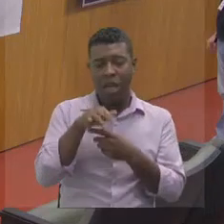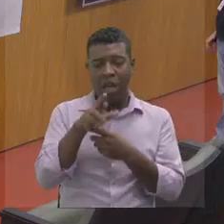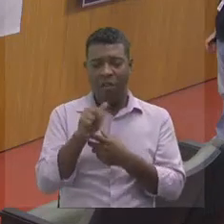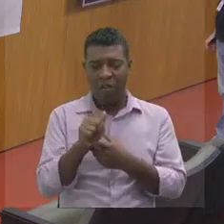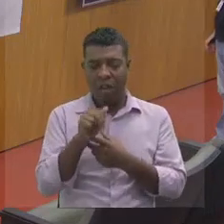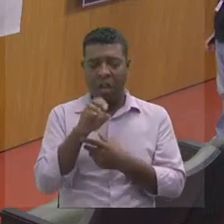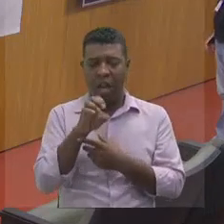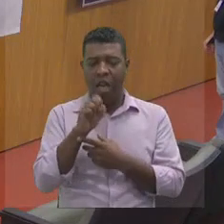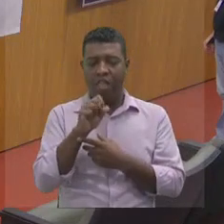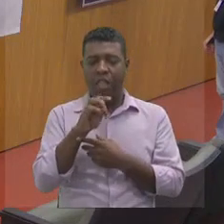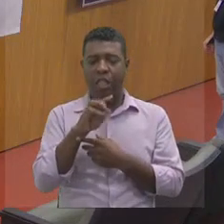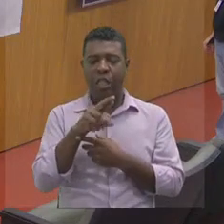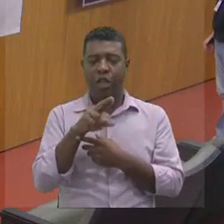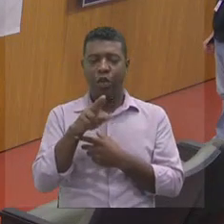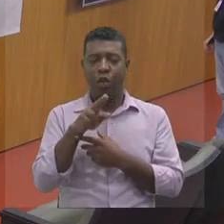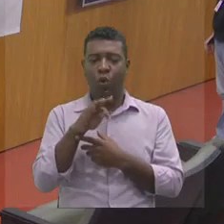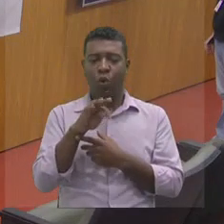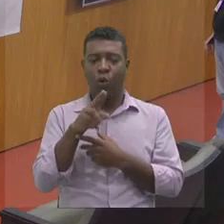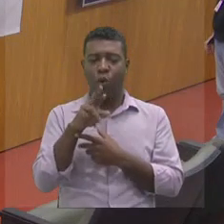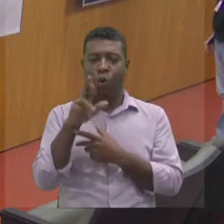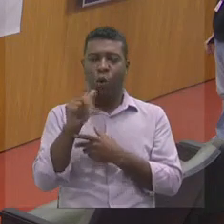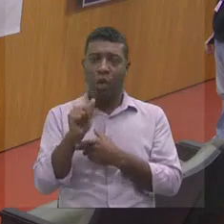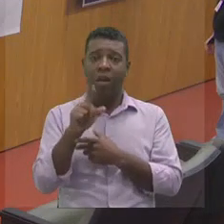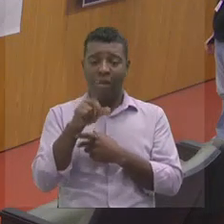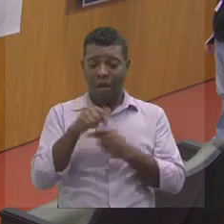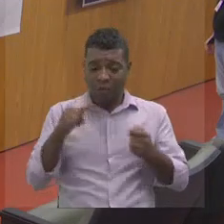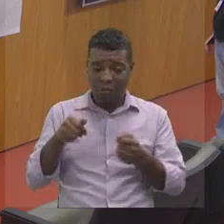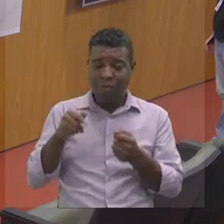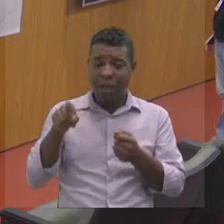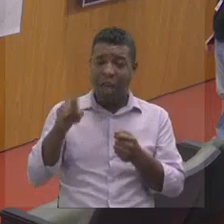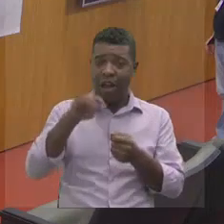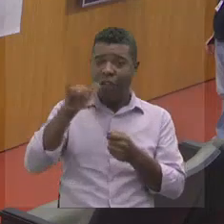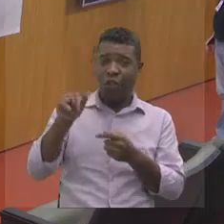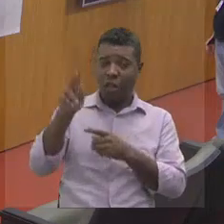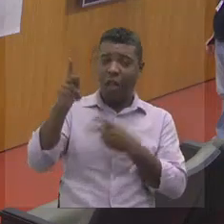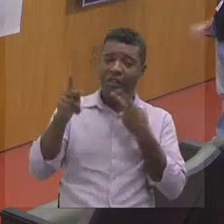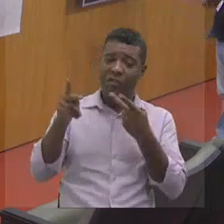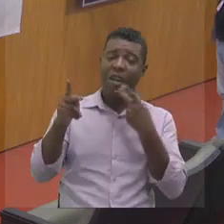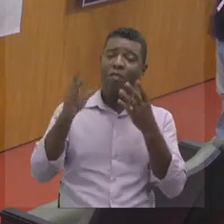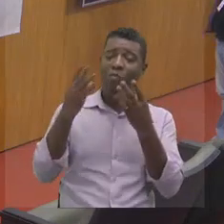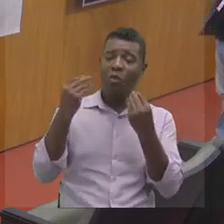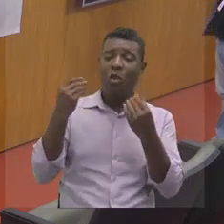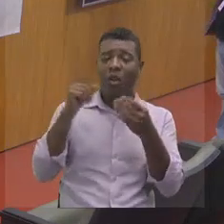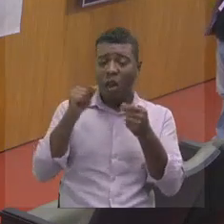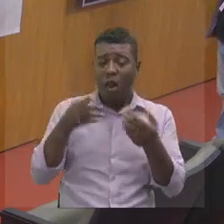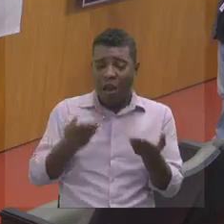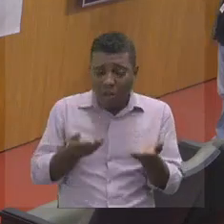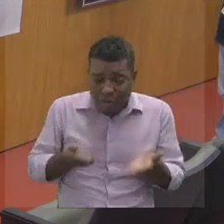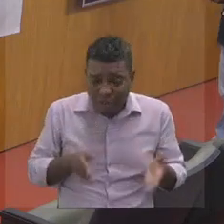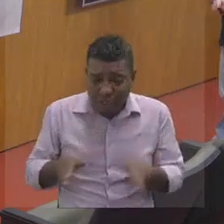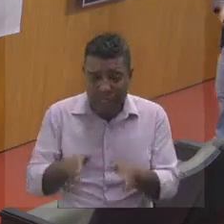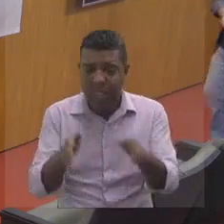o nosso grande JK né a estrada e energia que é o desenvolvimento do nosso país muito obrigado